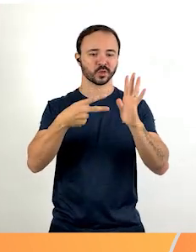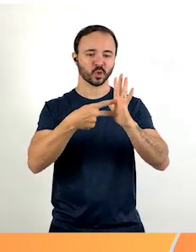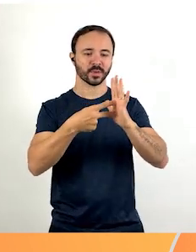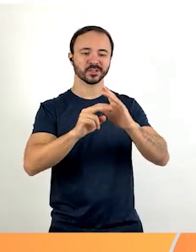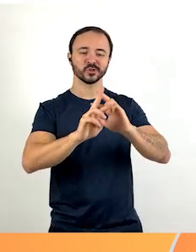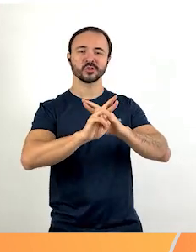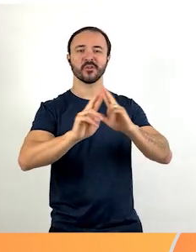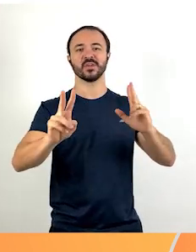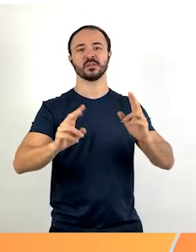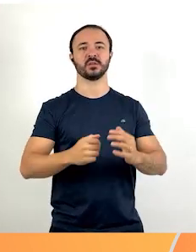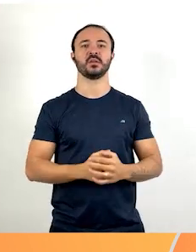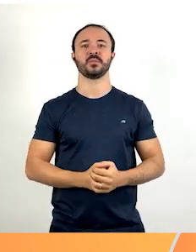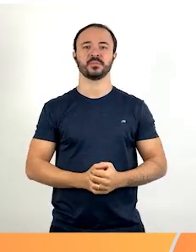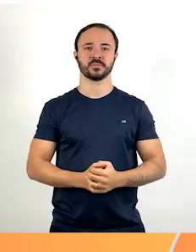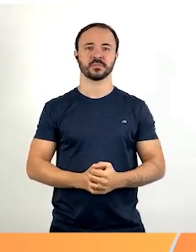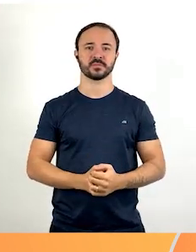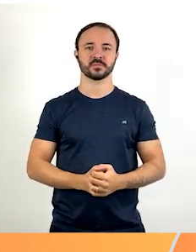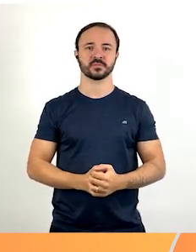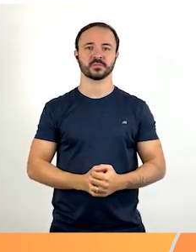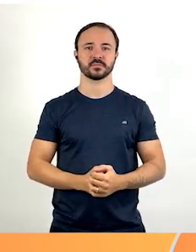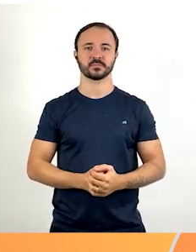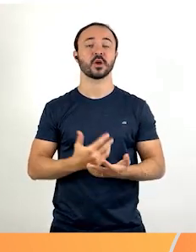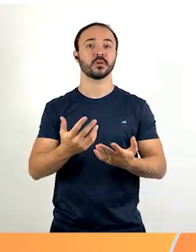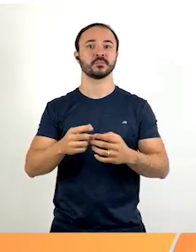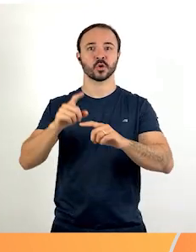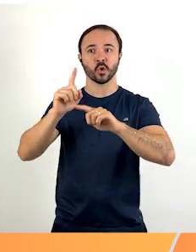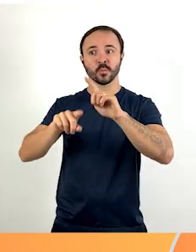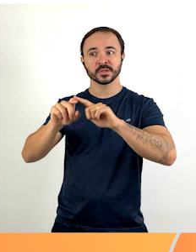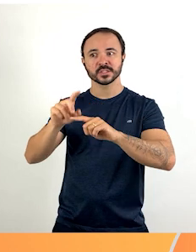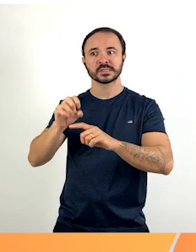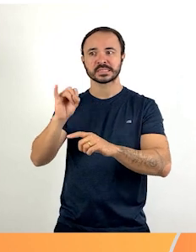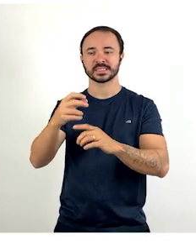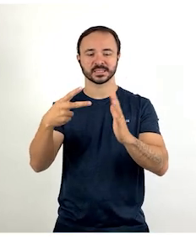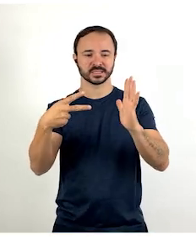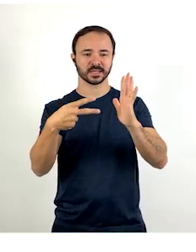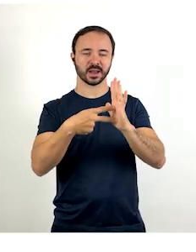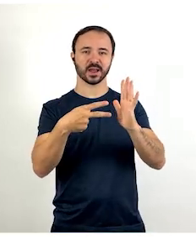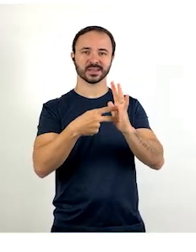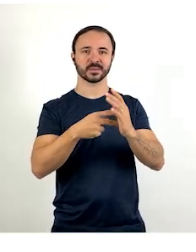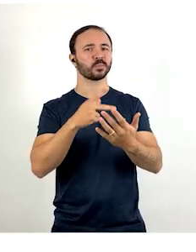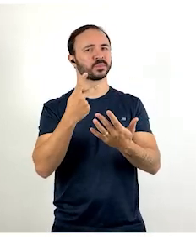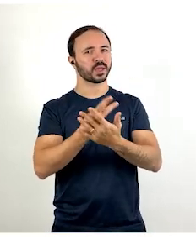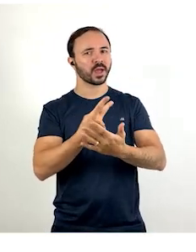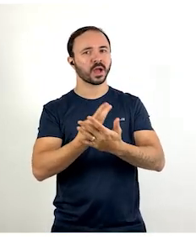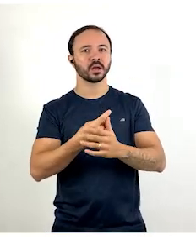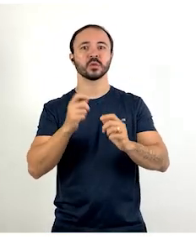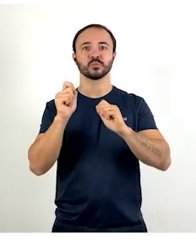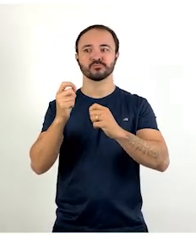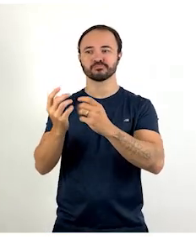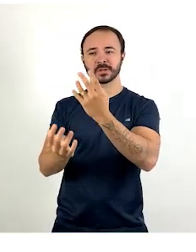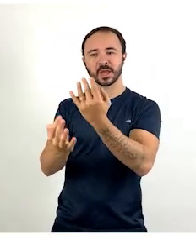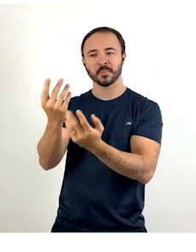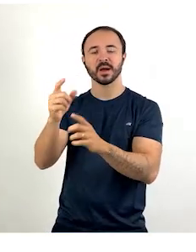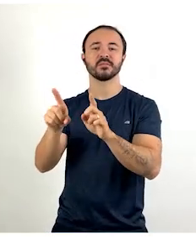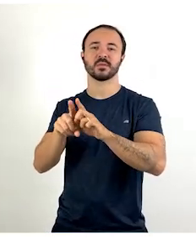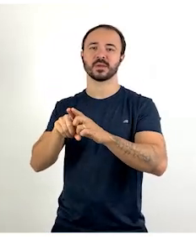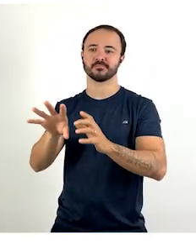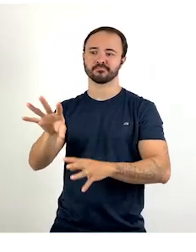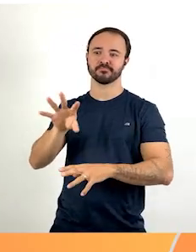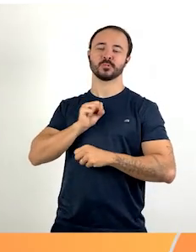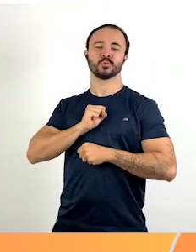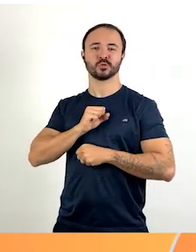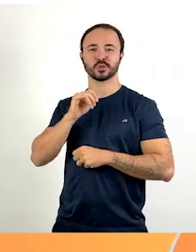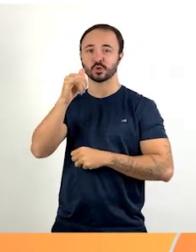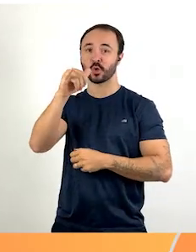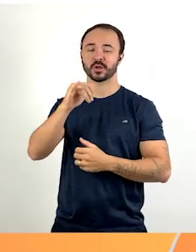Quais são os riscos? Aparelhos ligados na voltagem errada podem ocasionar tanto a queima do equipamento, como também riscos de